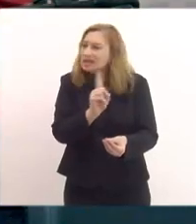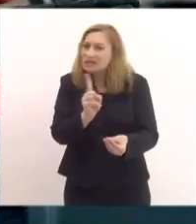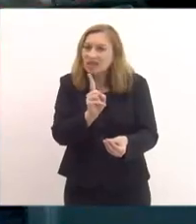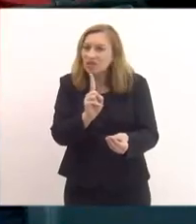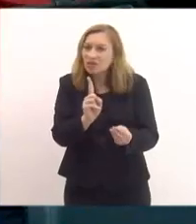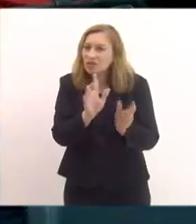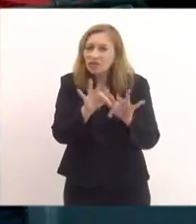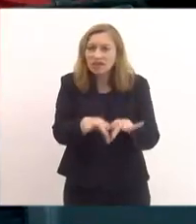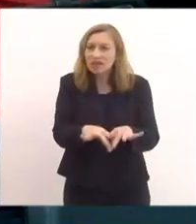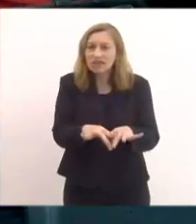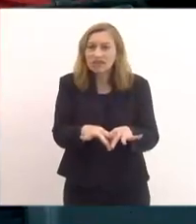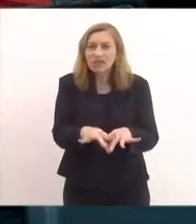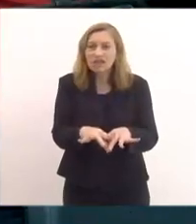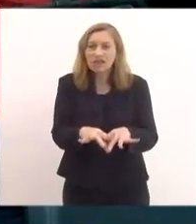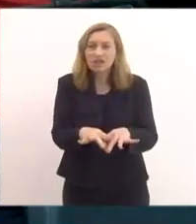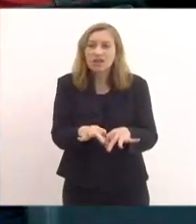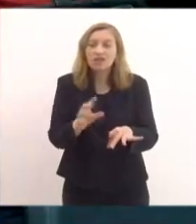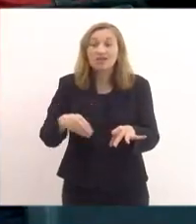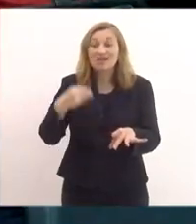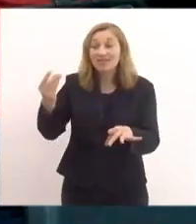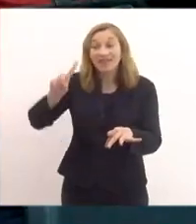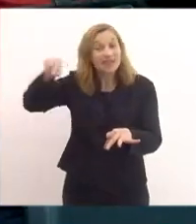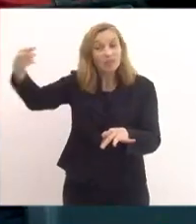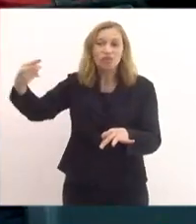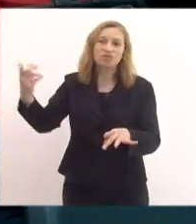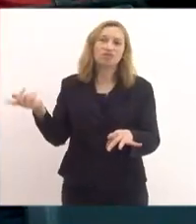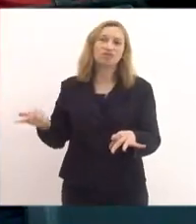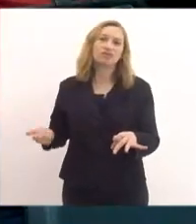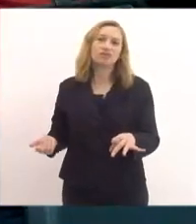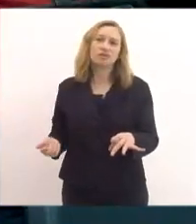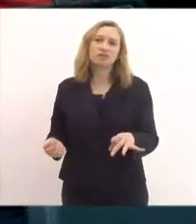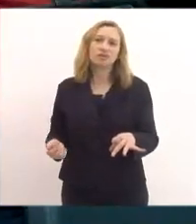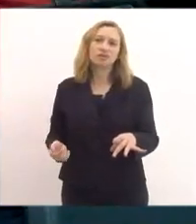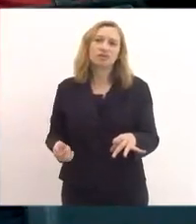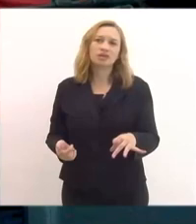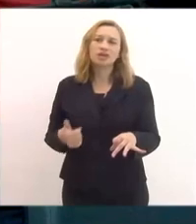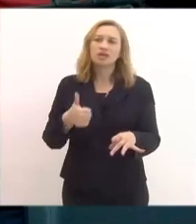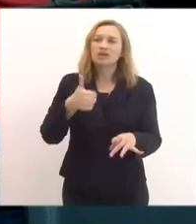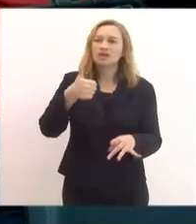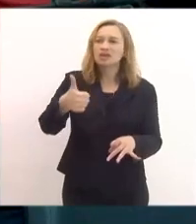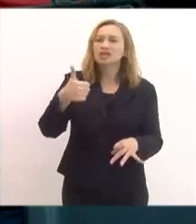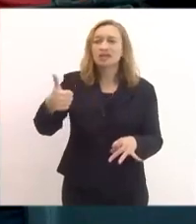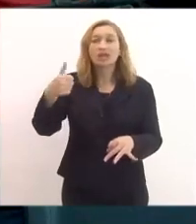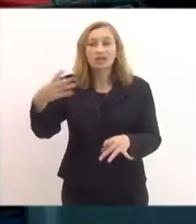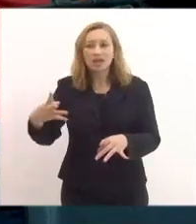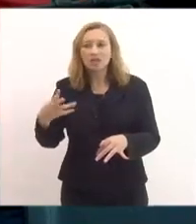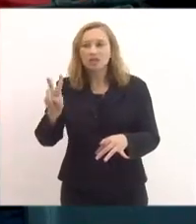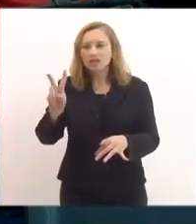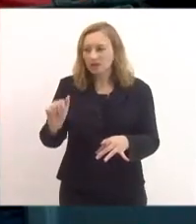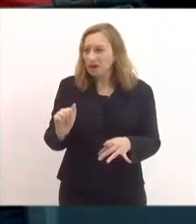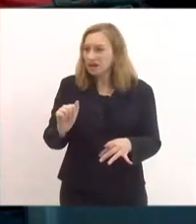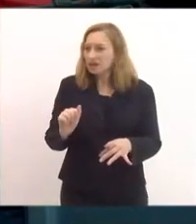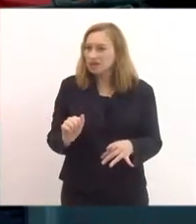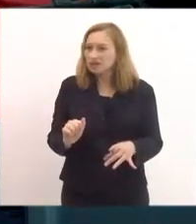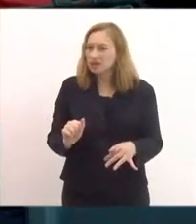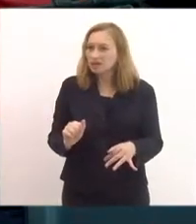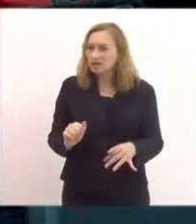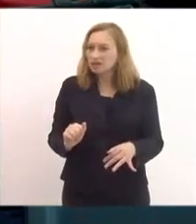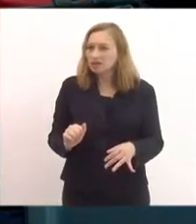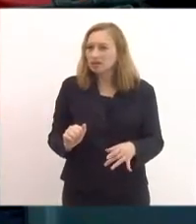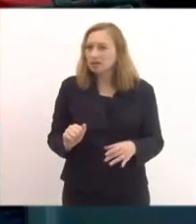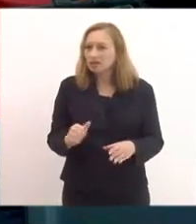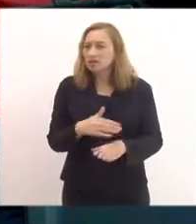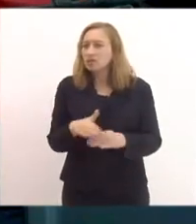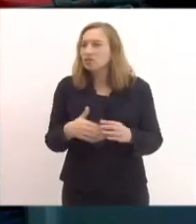preenchidas. O que vai ser dado é daqui para frente. Essas 114 vagas não estão para o buraco de todos os concursos